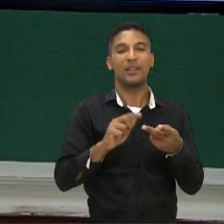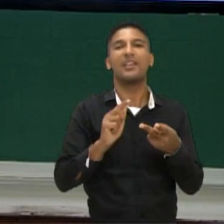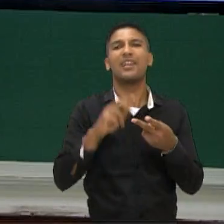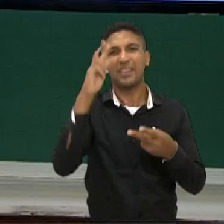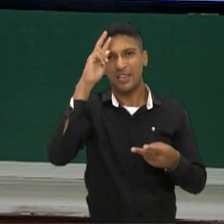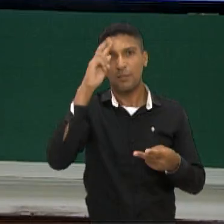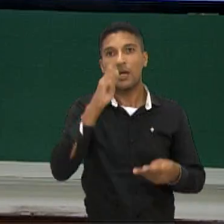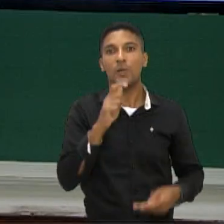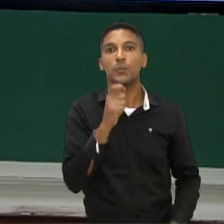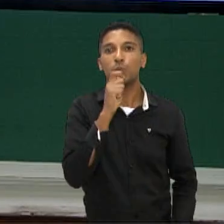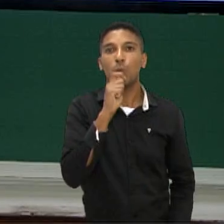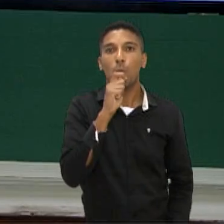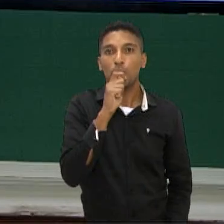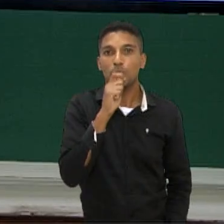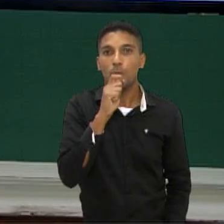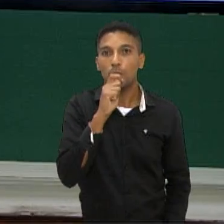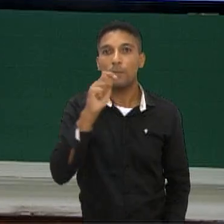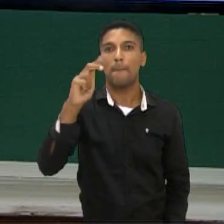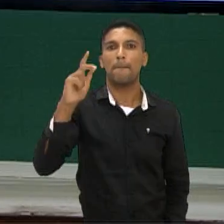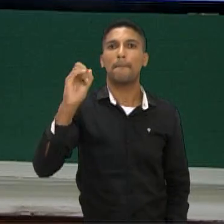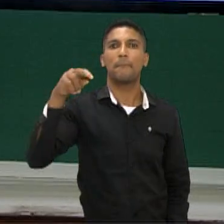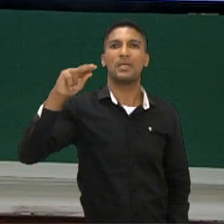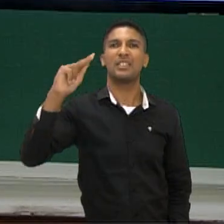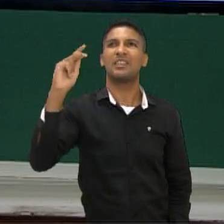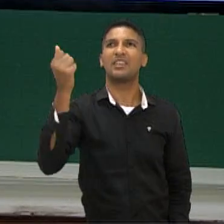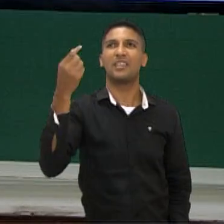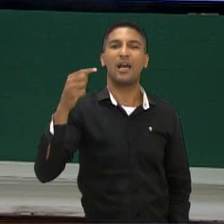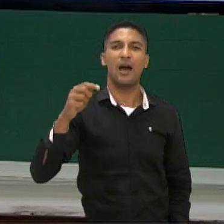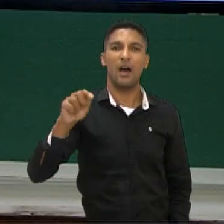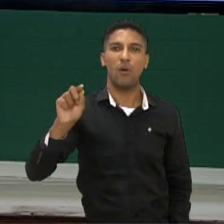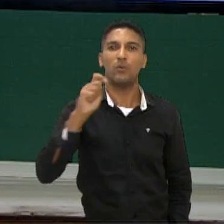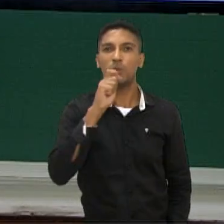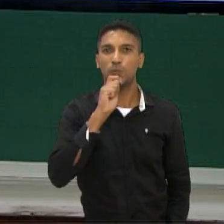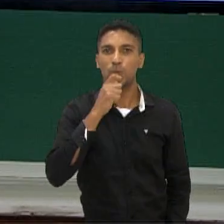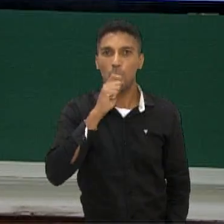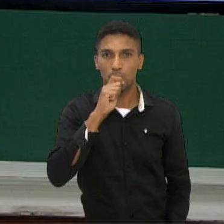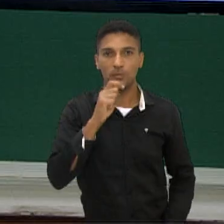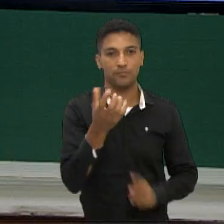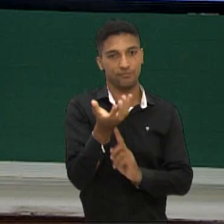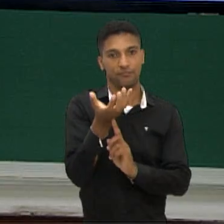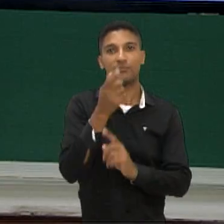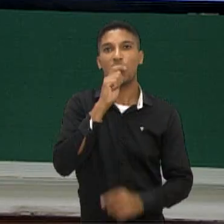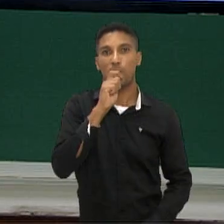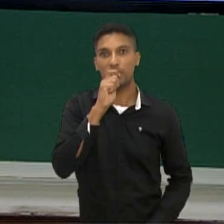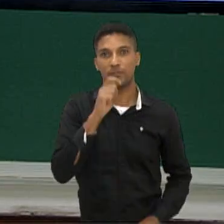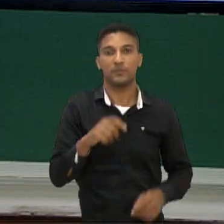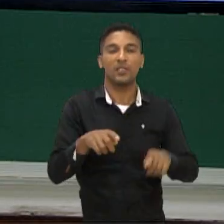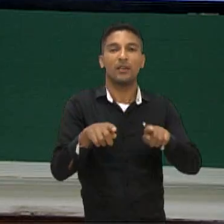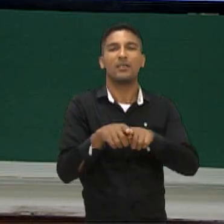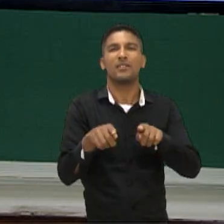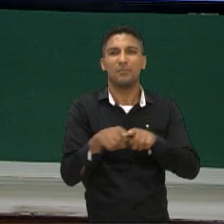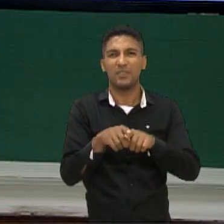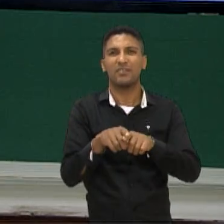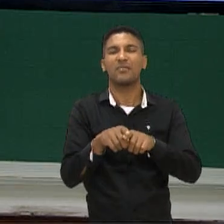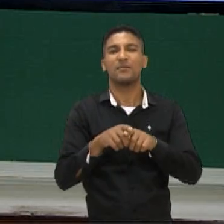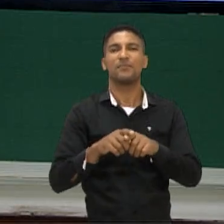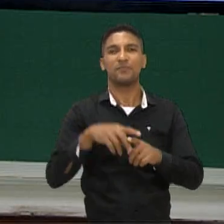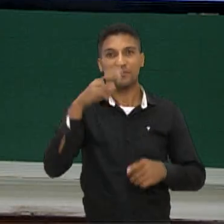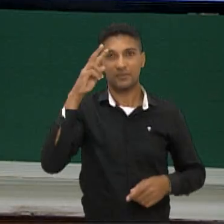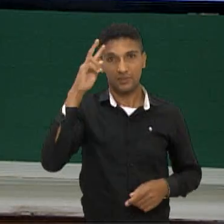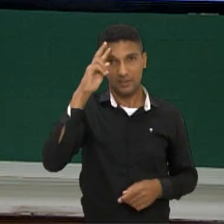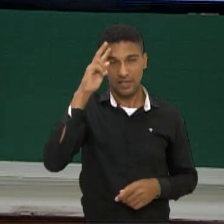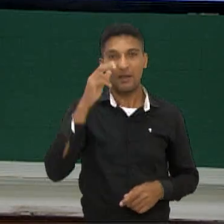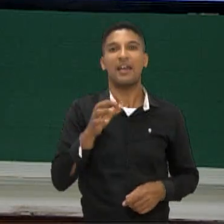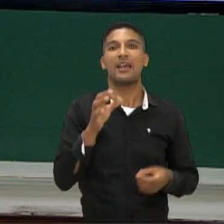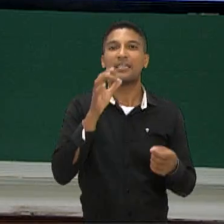agrícolas, lembrem lá da aula de história, o ouro negro, lembram da aula de história? O café,